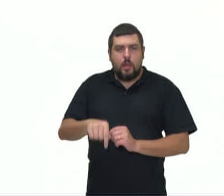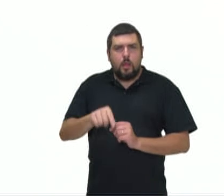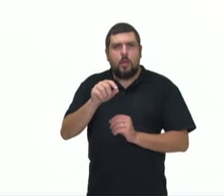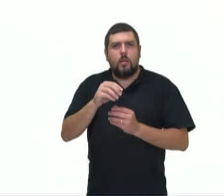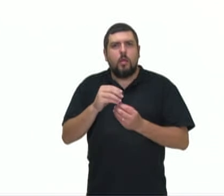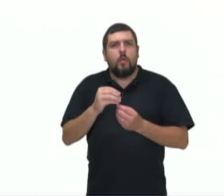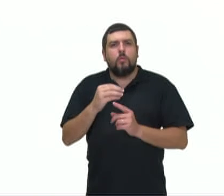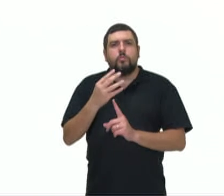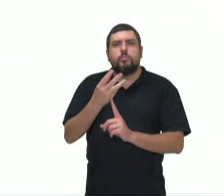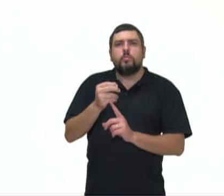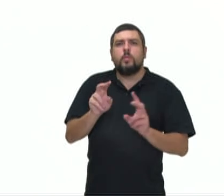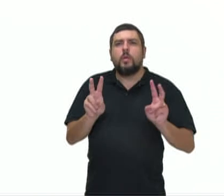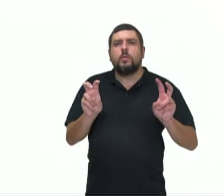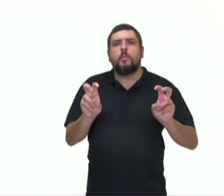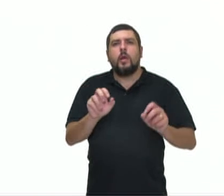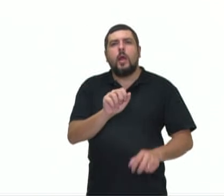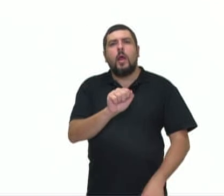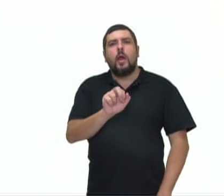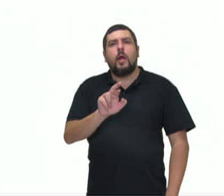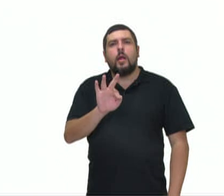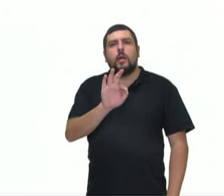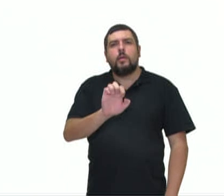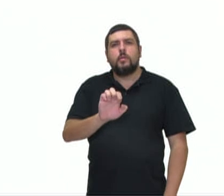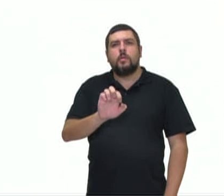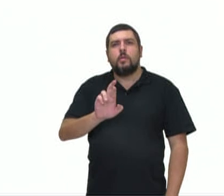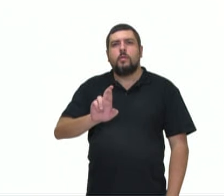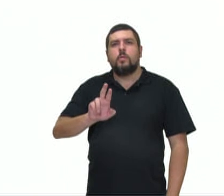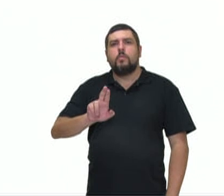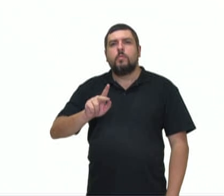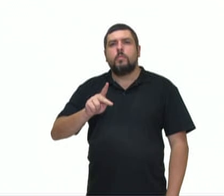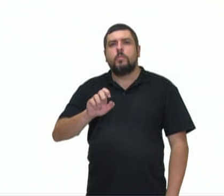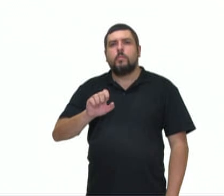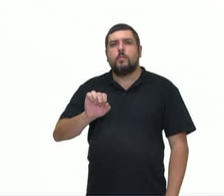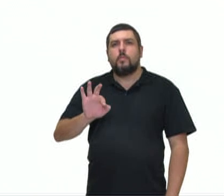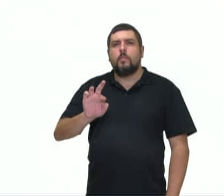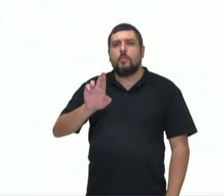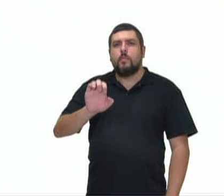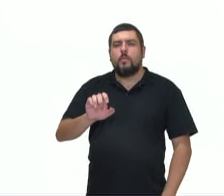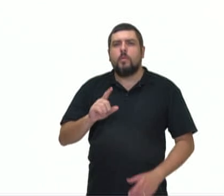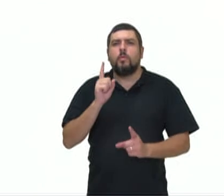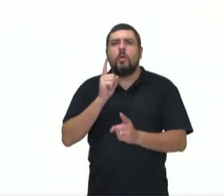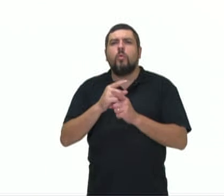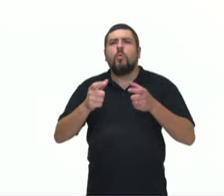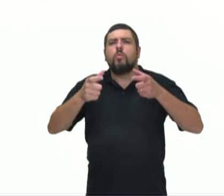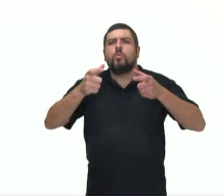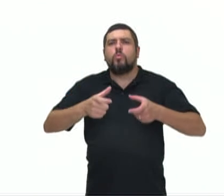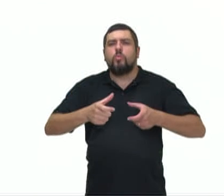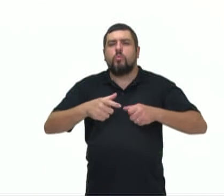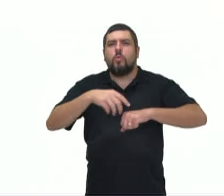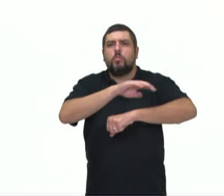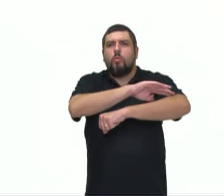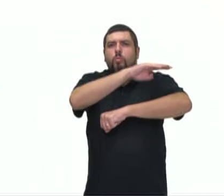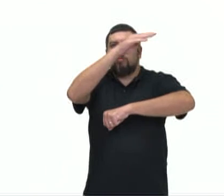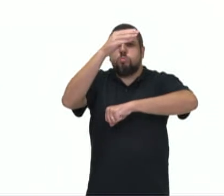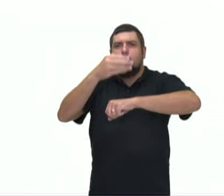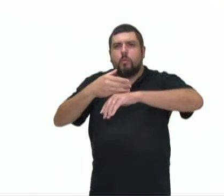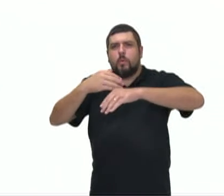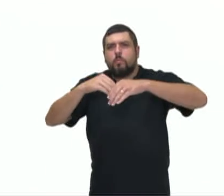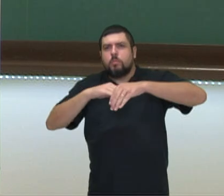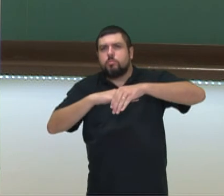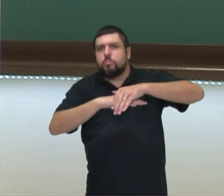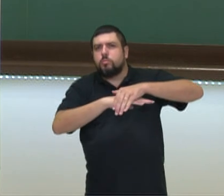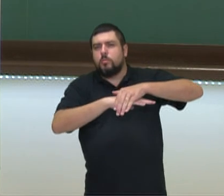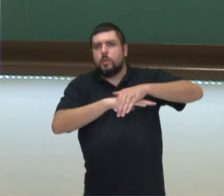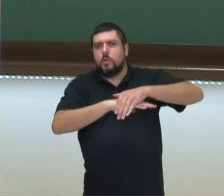arte rupestre. Geralmente encontradas em cavernas, esses desenhos retratavam cenas do cotidiano desses homens e